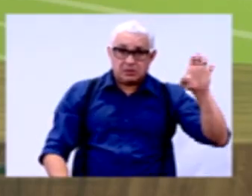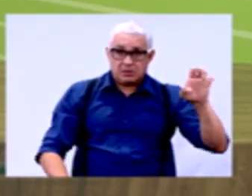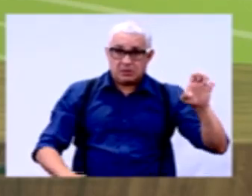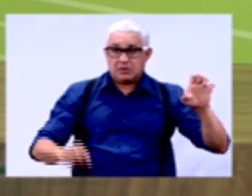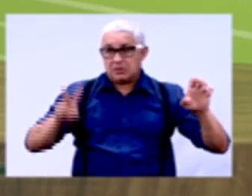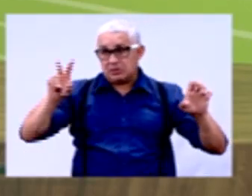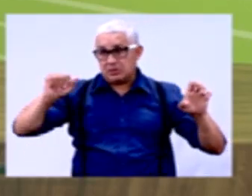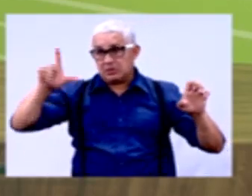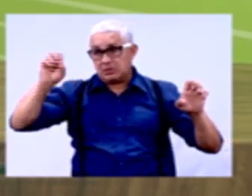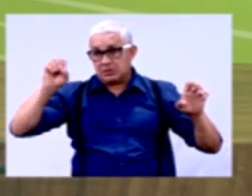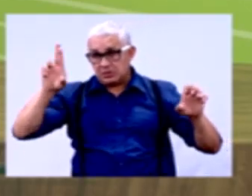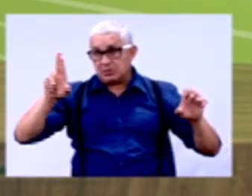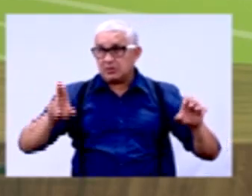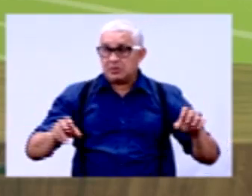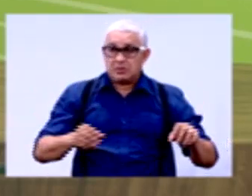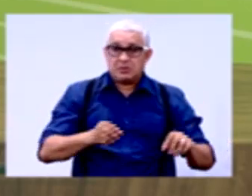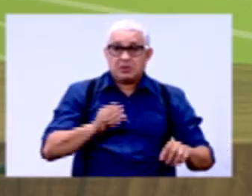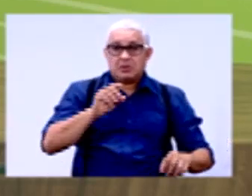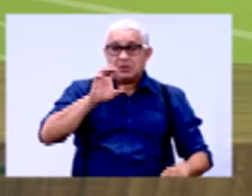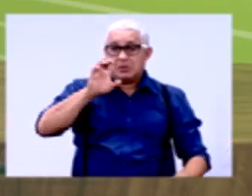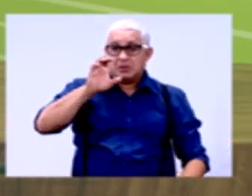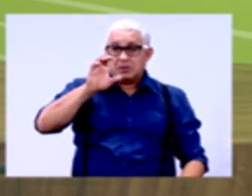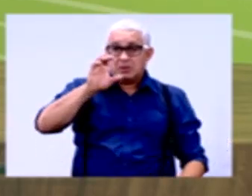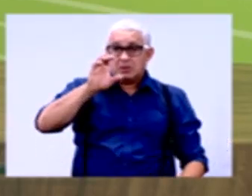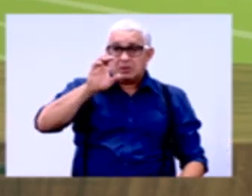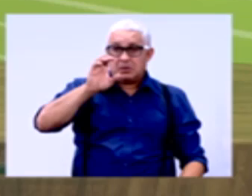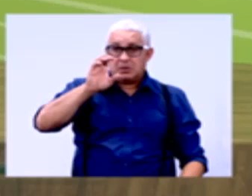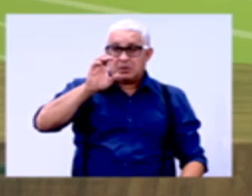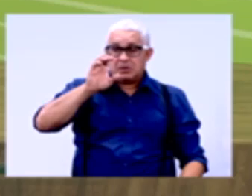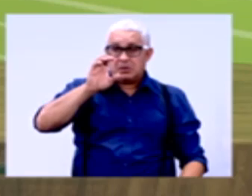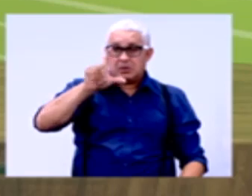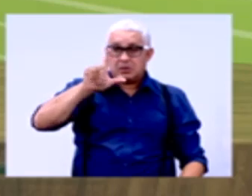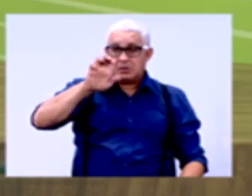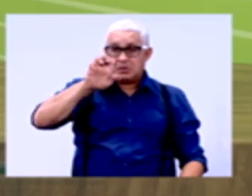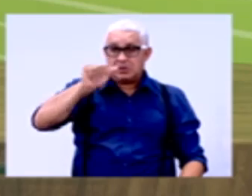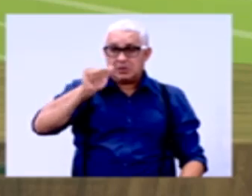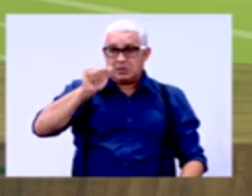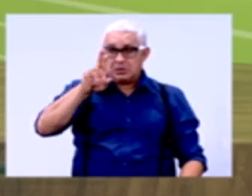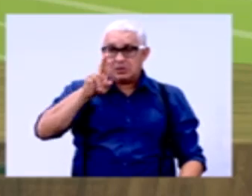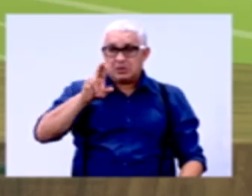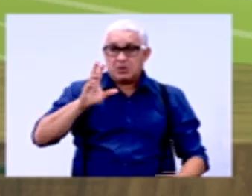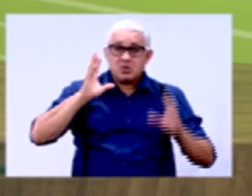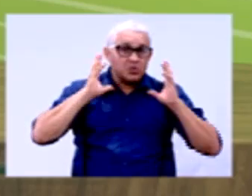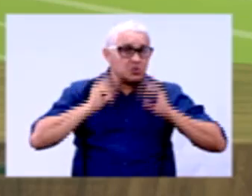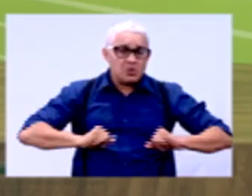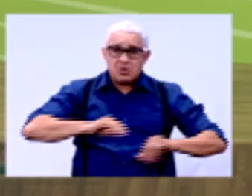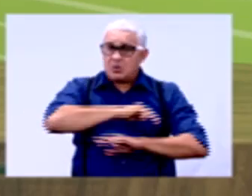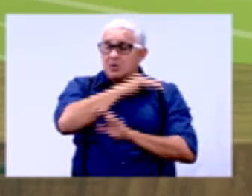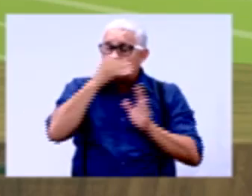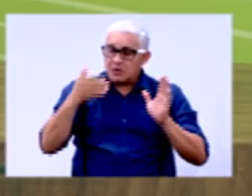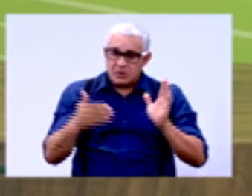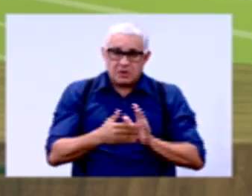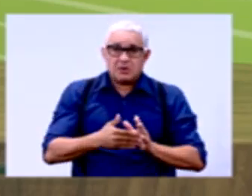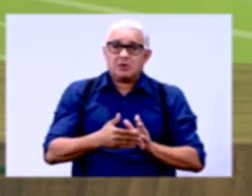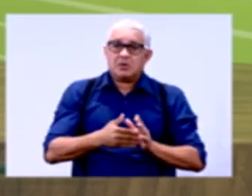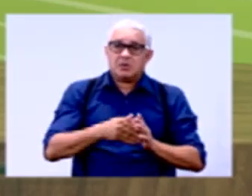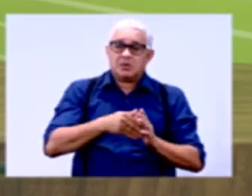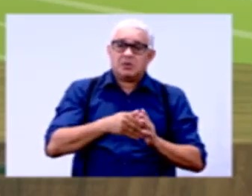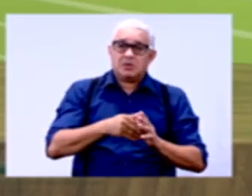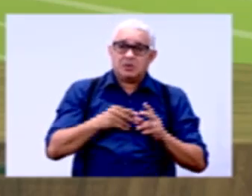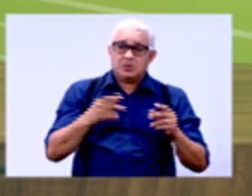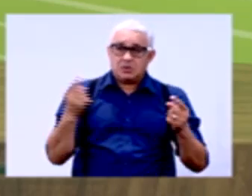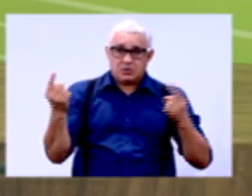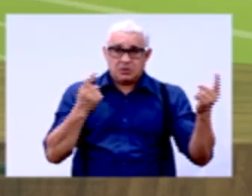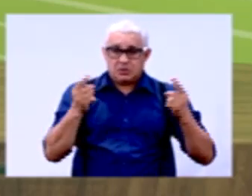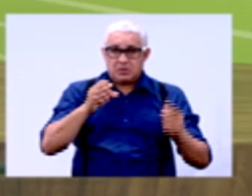de registro. Tá? Clear limpa todos os registros, então vamos dizer que ficaria limpa tanto a session quanto a